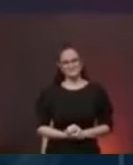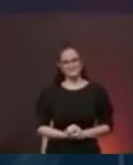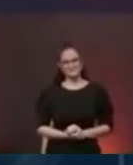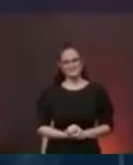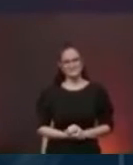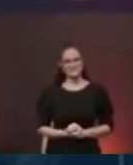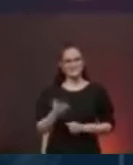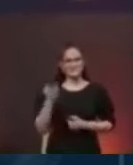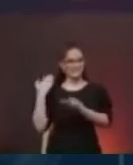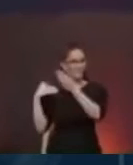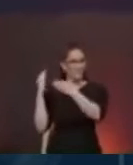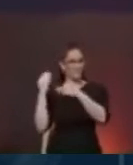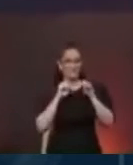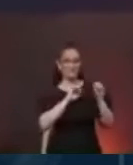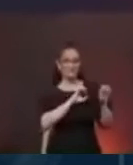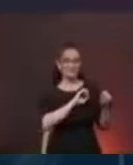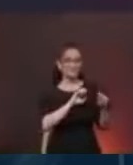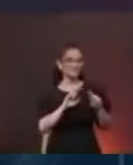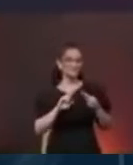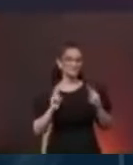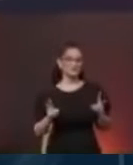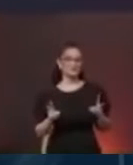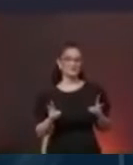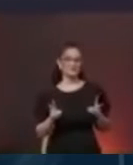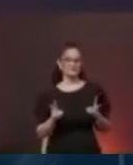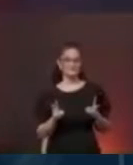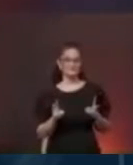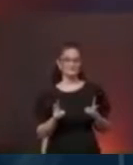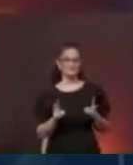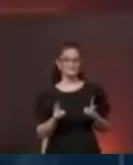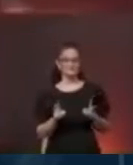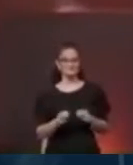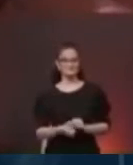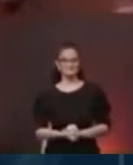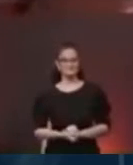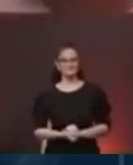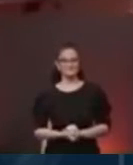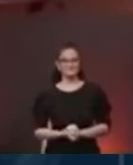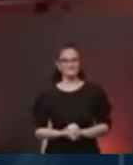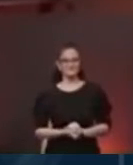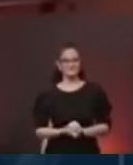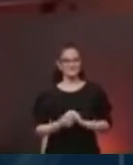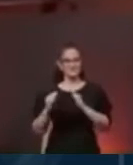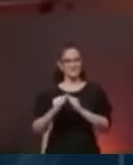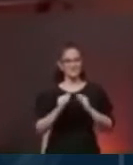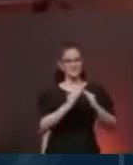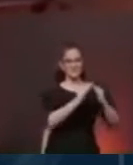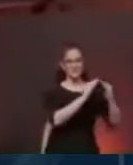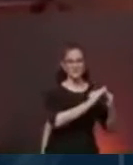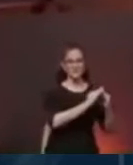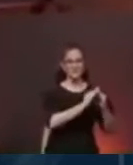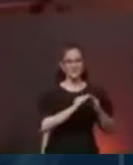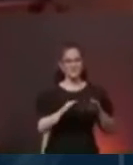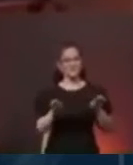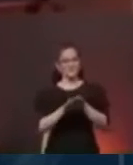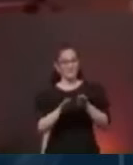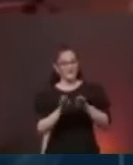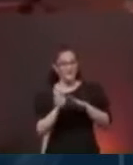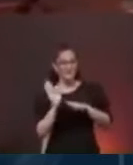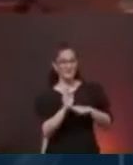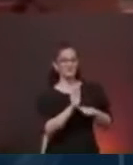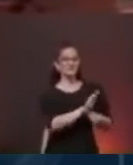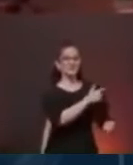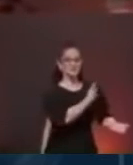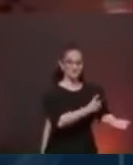Era ou não era? Era ou não era? Nós somos da época que o vizinho ajudava a educar a gente.